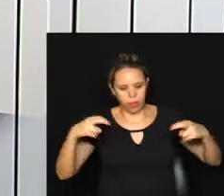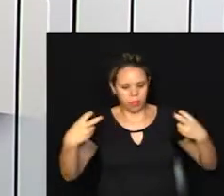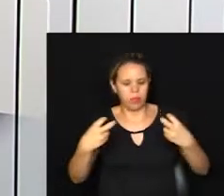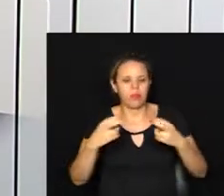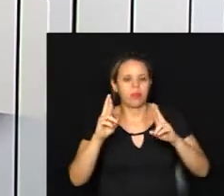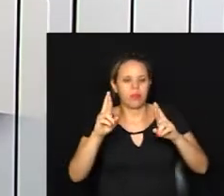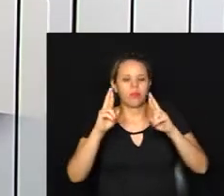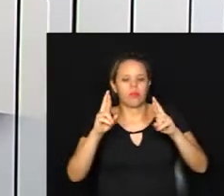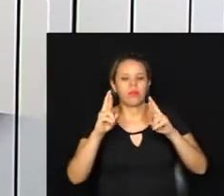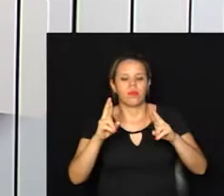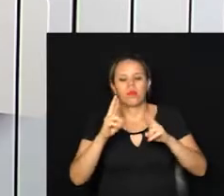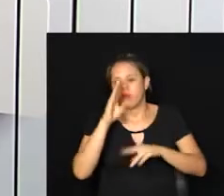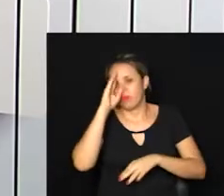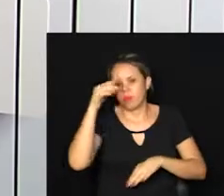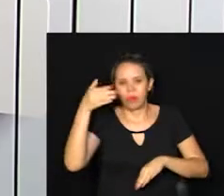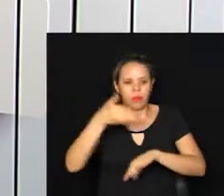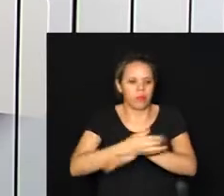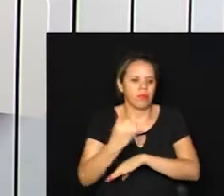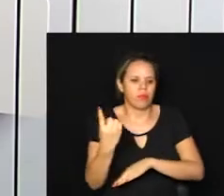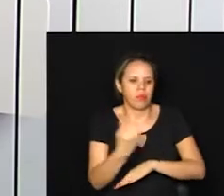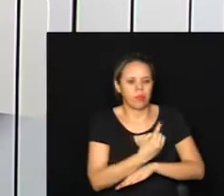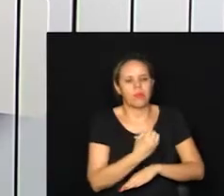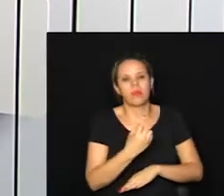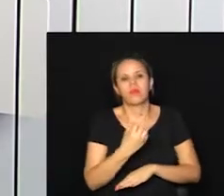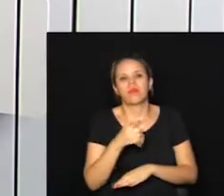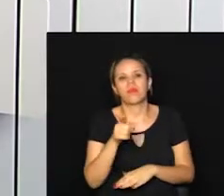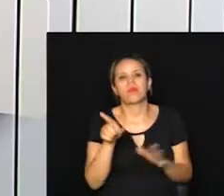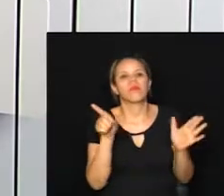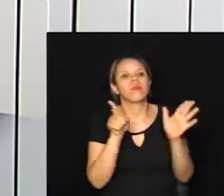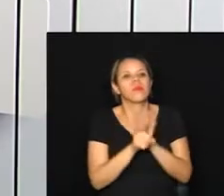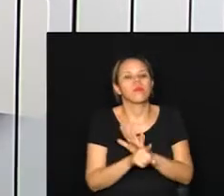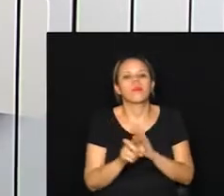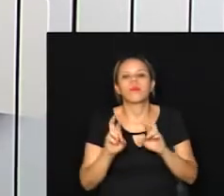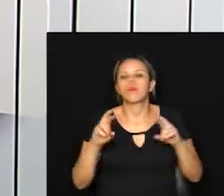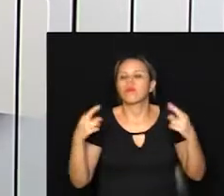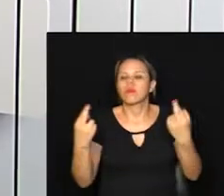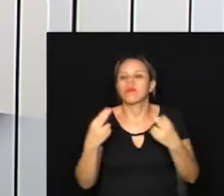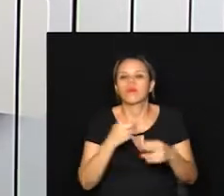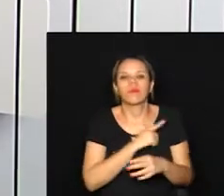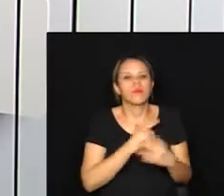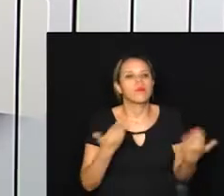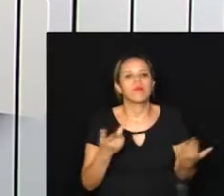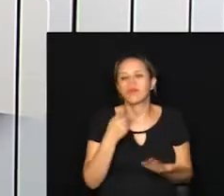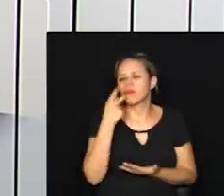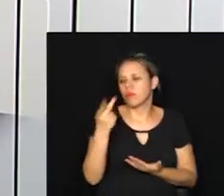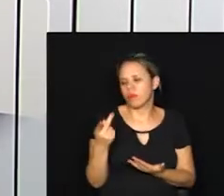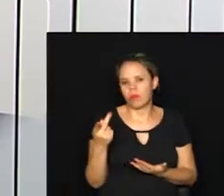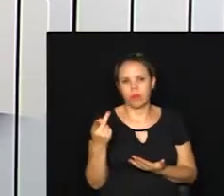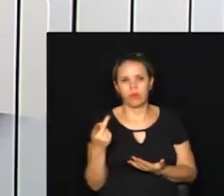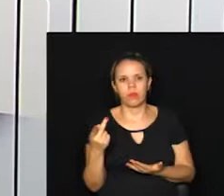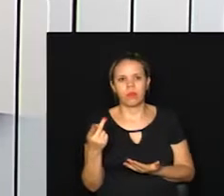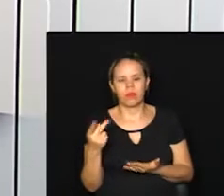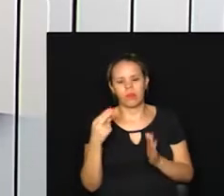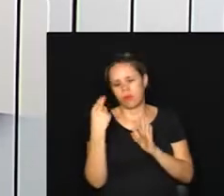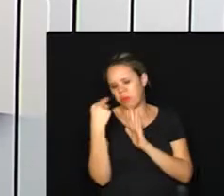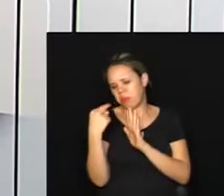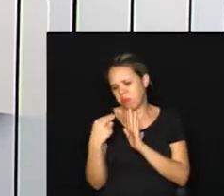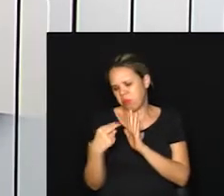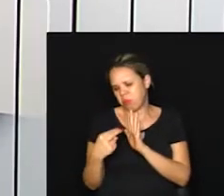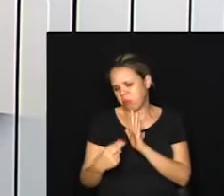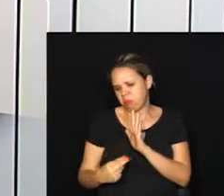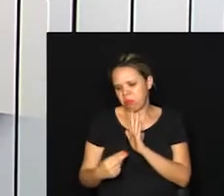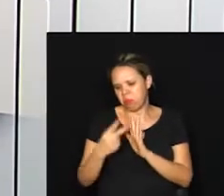ali o principal atacante, o meio-campista. Se você perguntar para o torcedor bugrino hoje, ele vai falar do Murilo Rangel, do